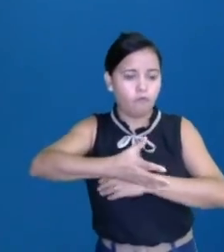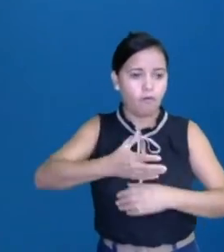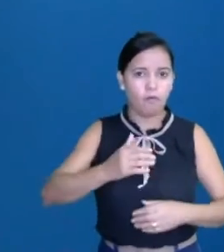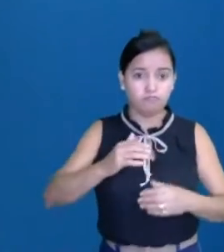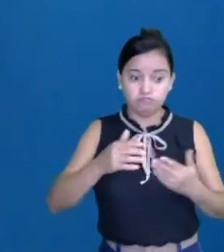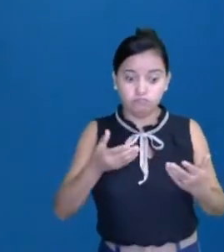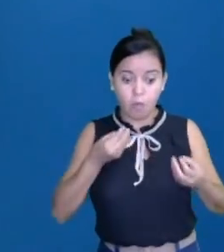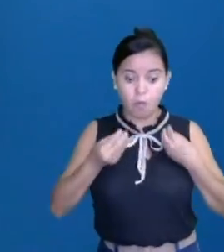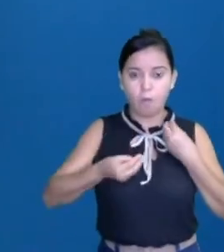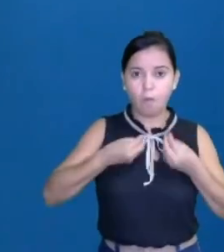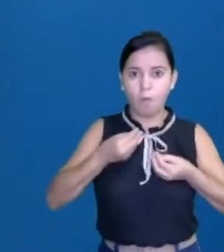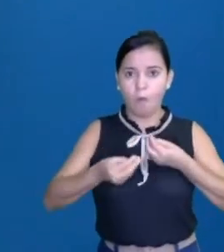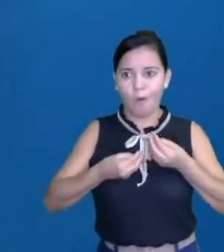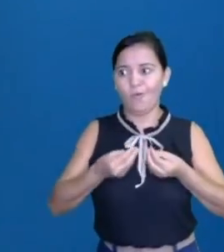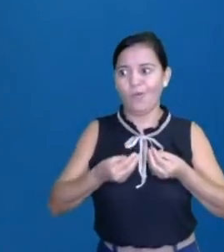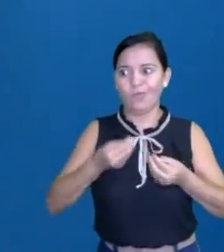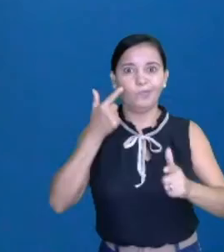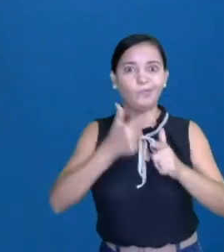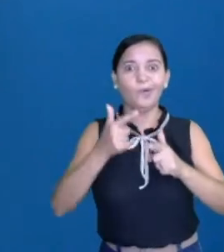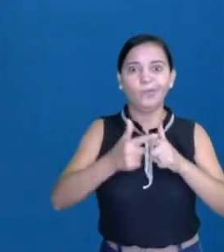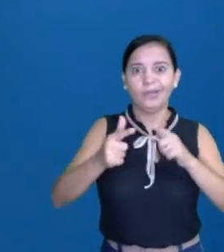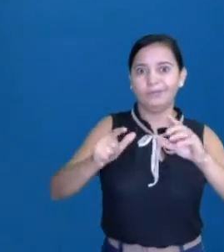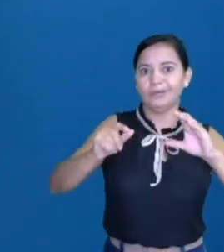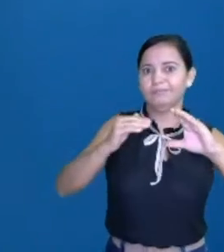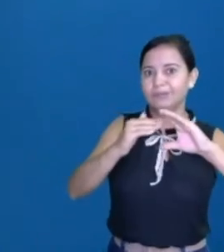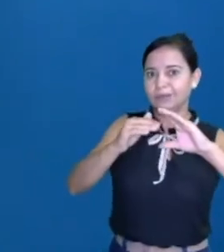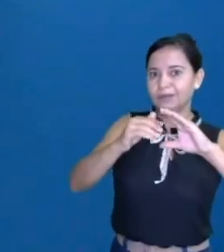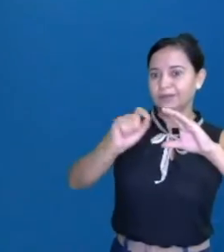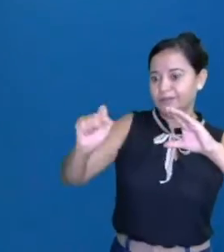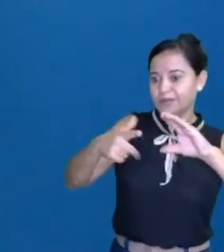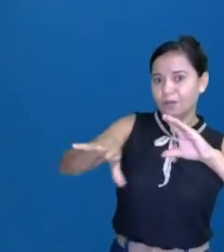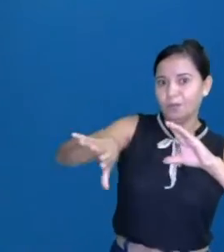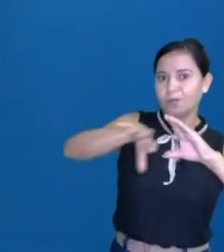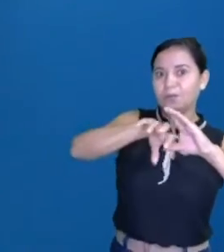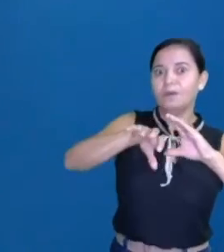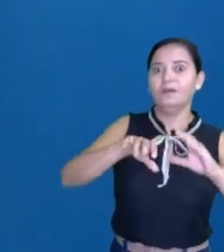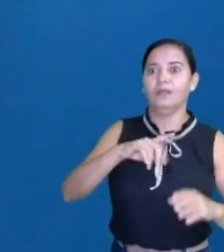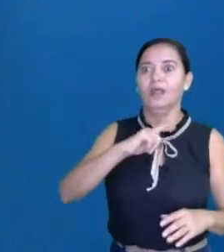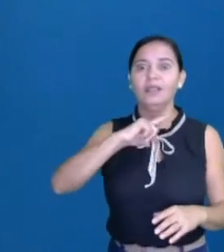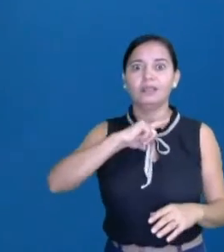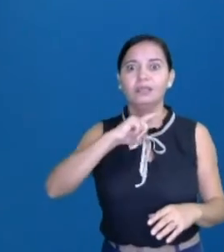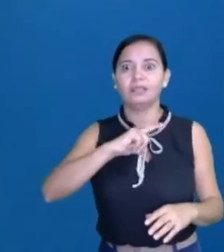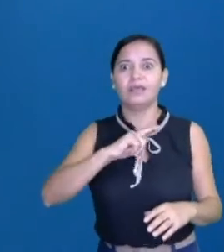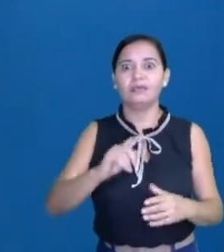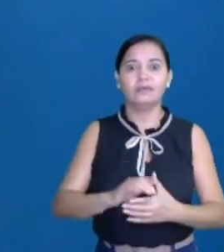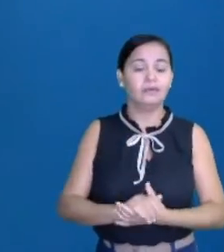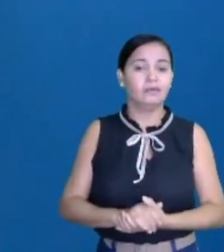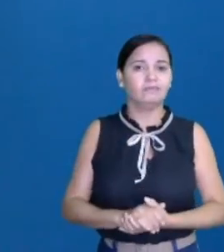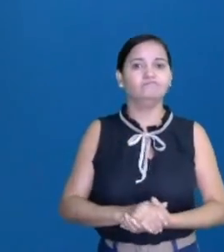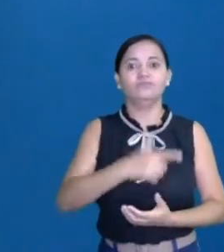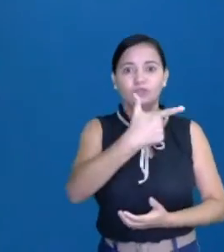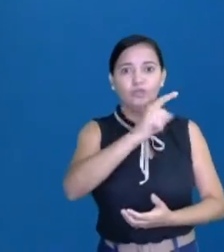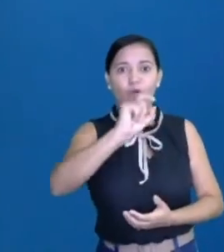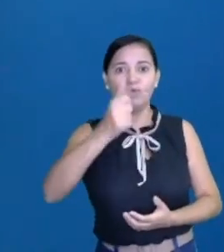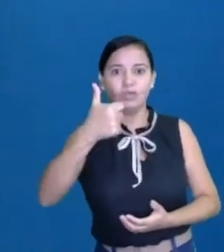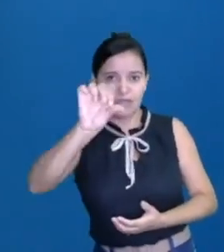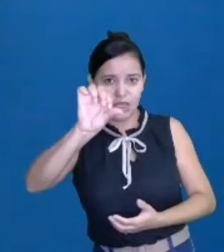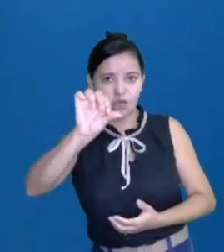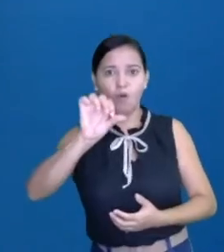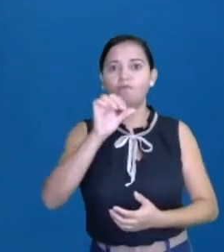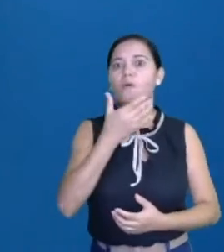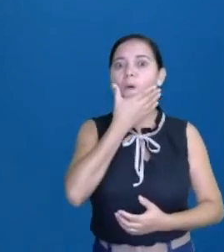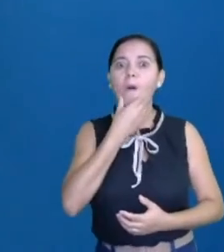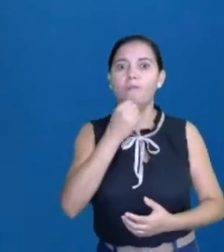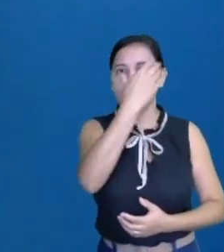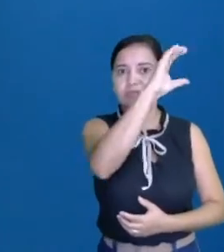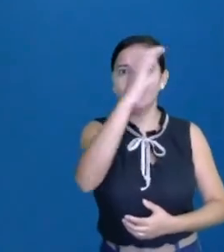relevante e considerável desse buraco da camada de ozônio, principalmente aqui, ó, em 2019. Mas aí os cientistas ainda não entraram em um